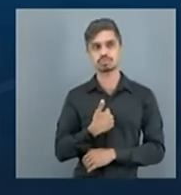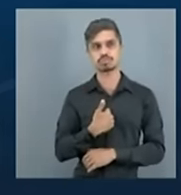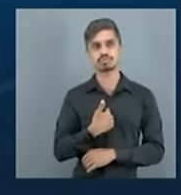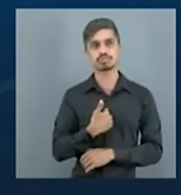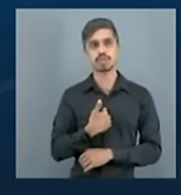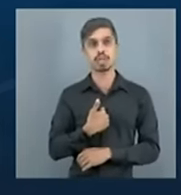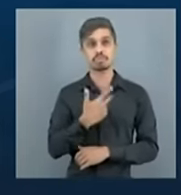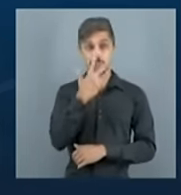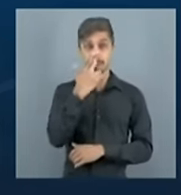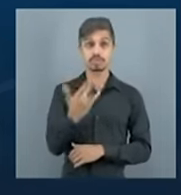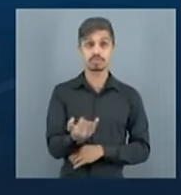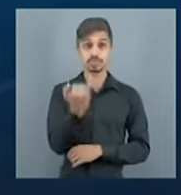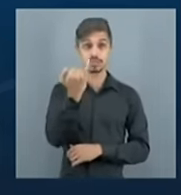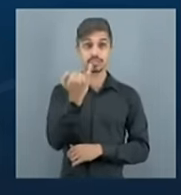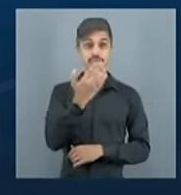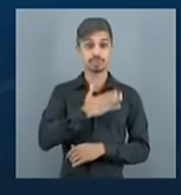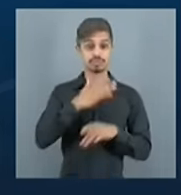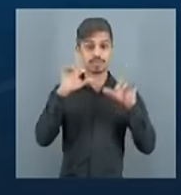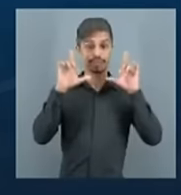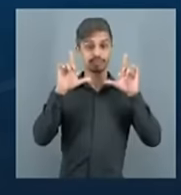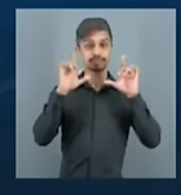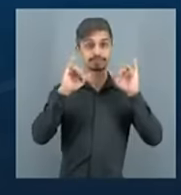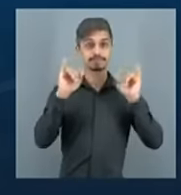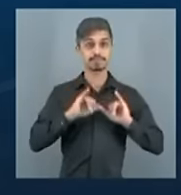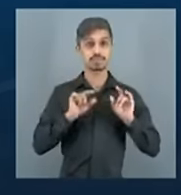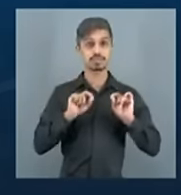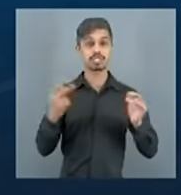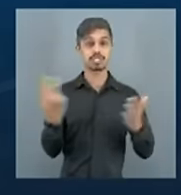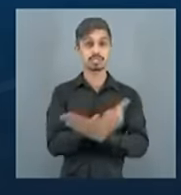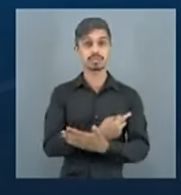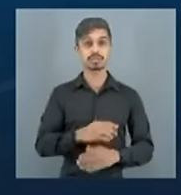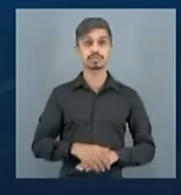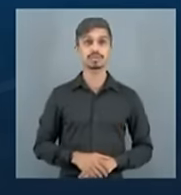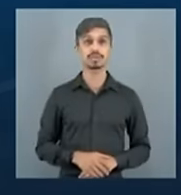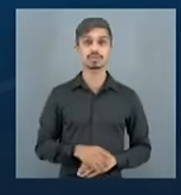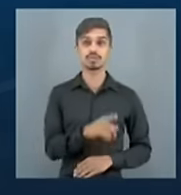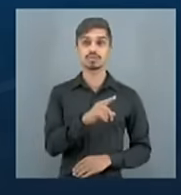Eu me importo tanto com a minha imagem, como o que está acontecendo.